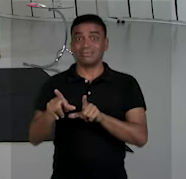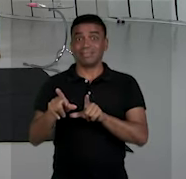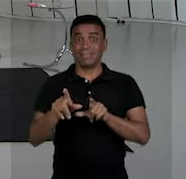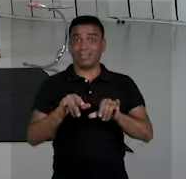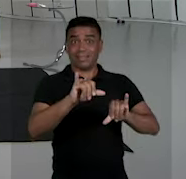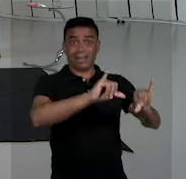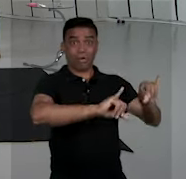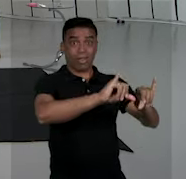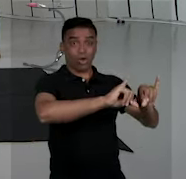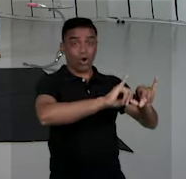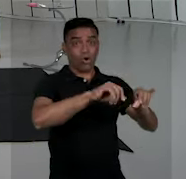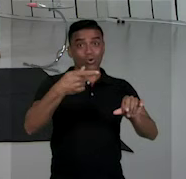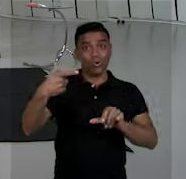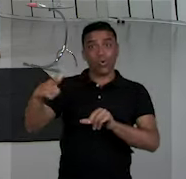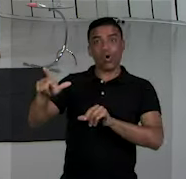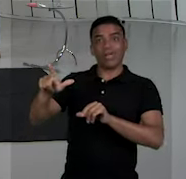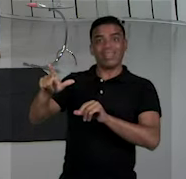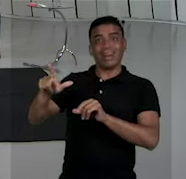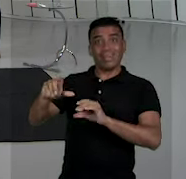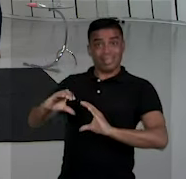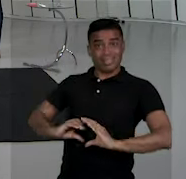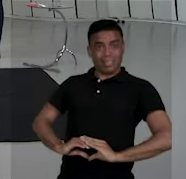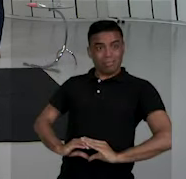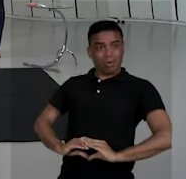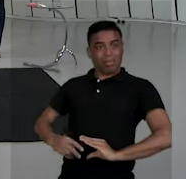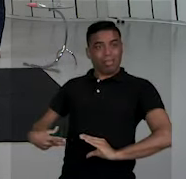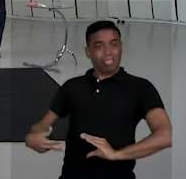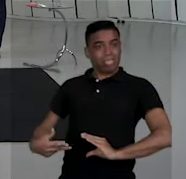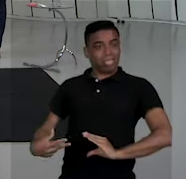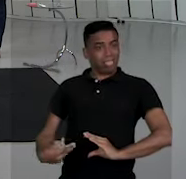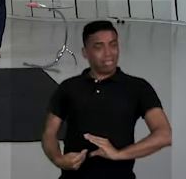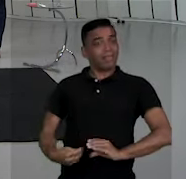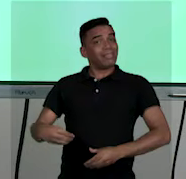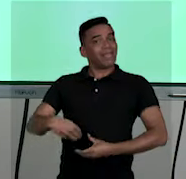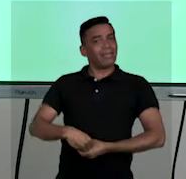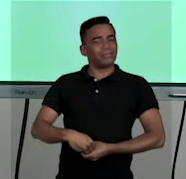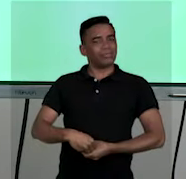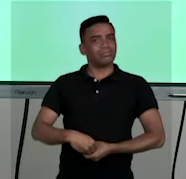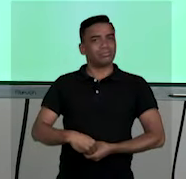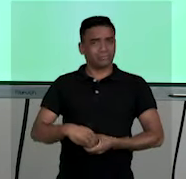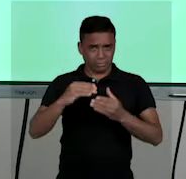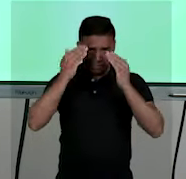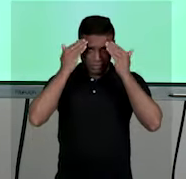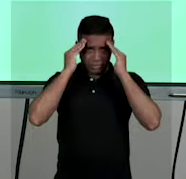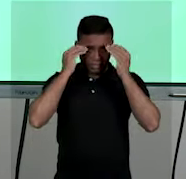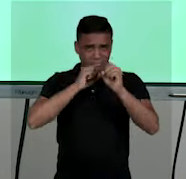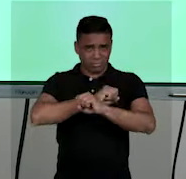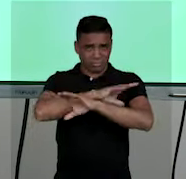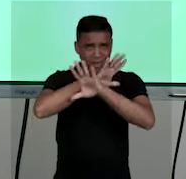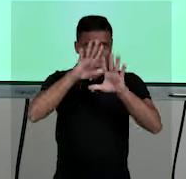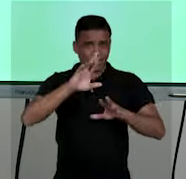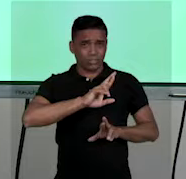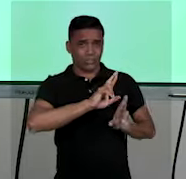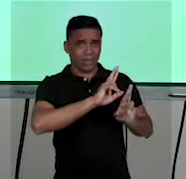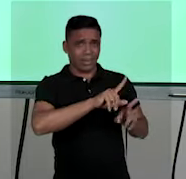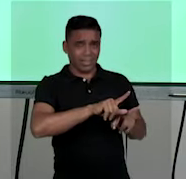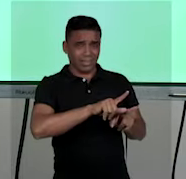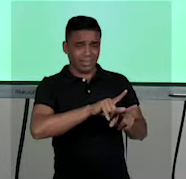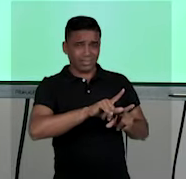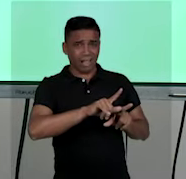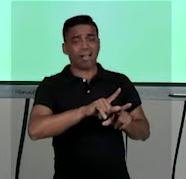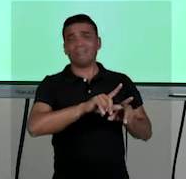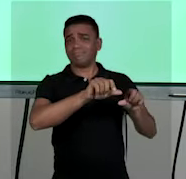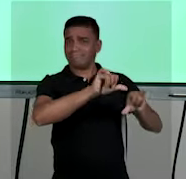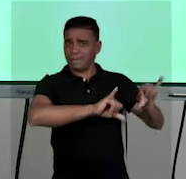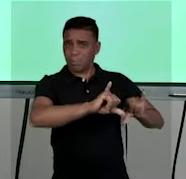vitro para a inseminação artificial. Ótimo, muito bom. Compreendido aí, pessoal? Deu para entender a diferença da